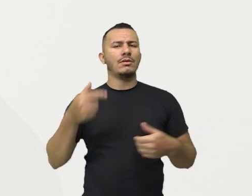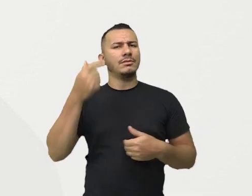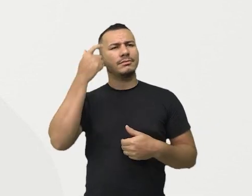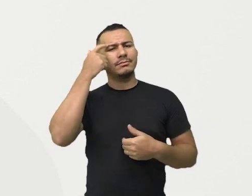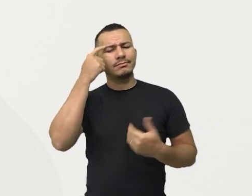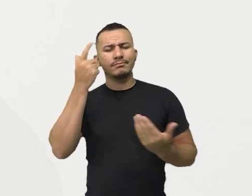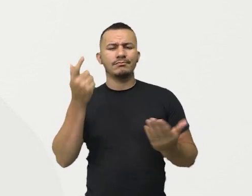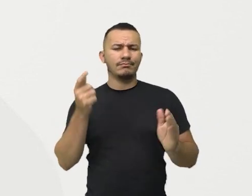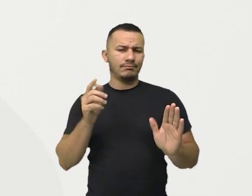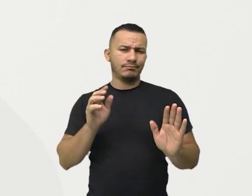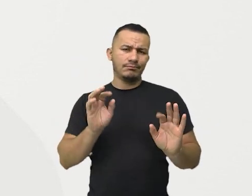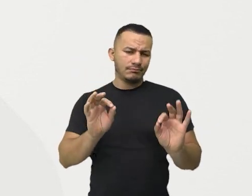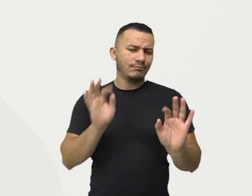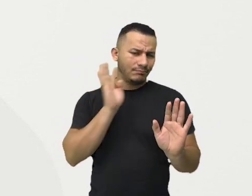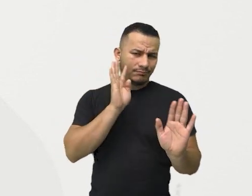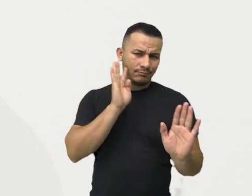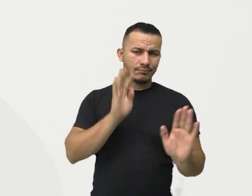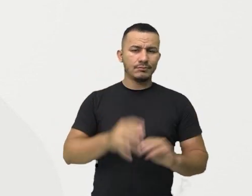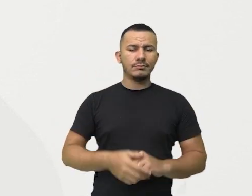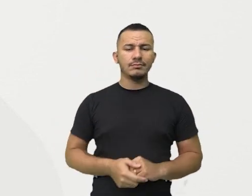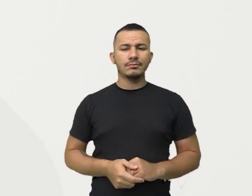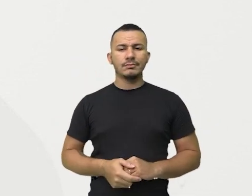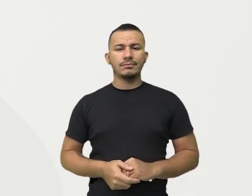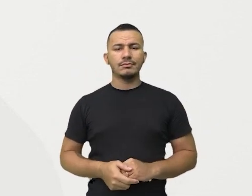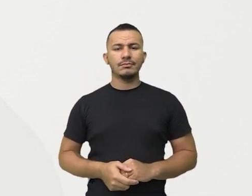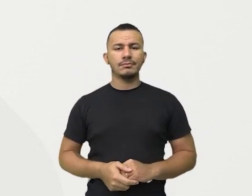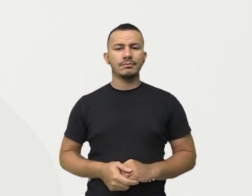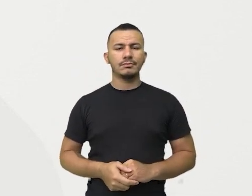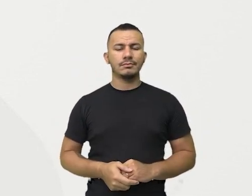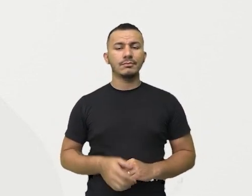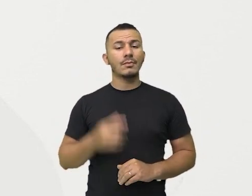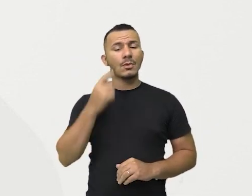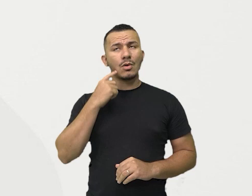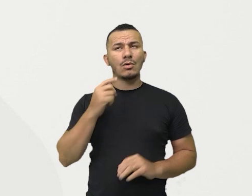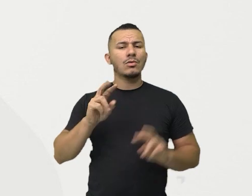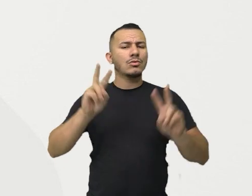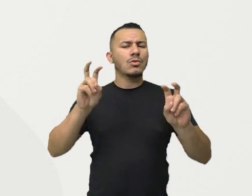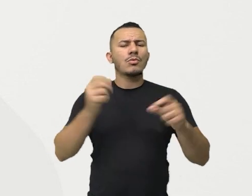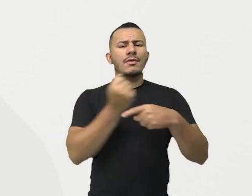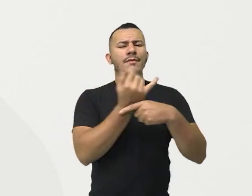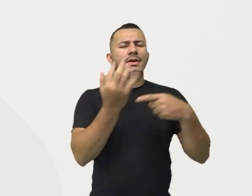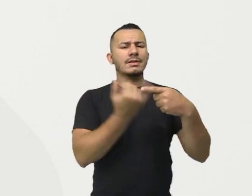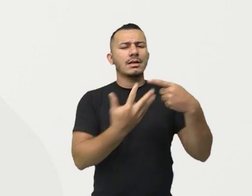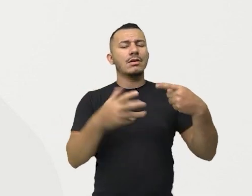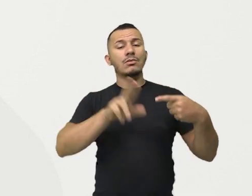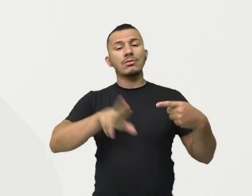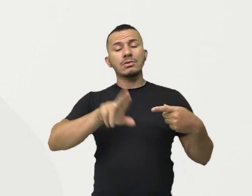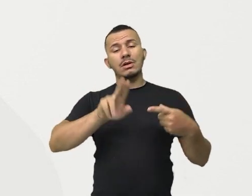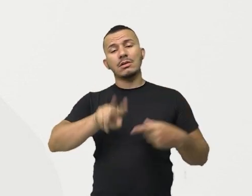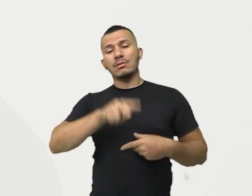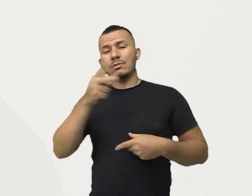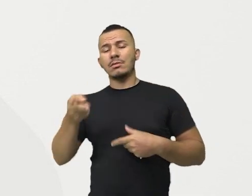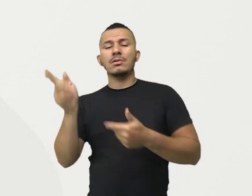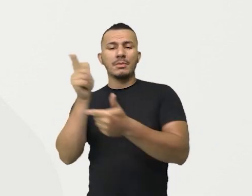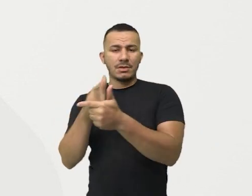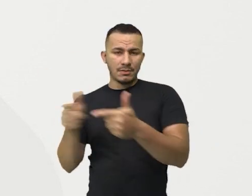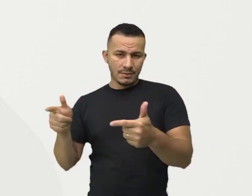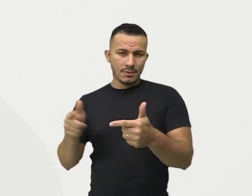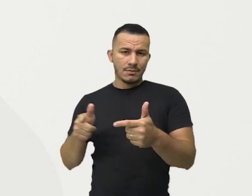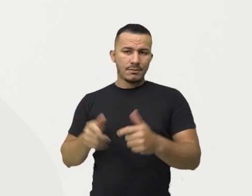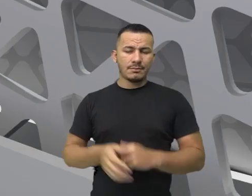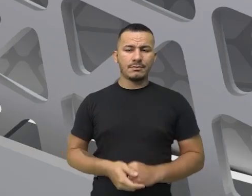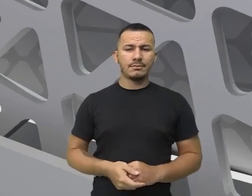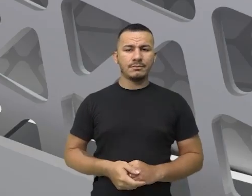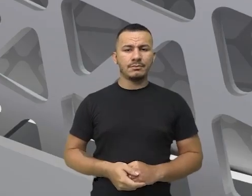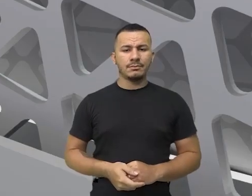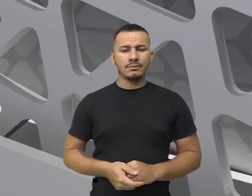bem legal. Olha só. Pensa agora aí comigo. A ideia de fração como divisor. Imagina, pensa aí com o